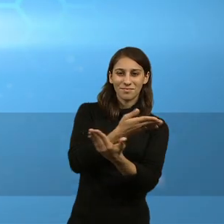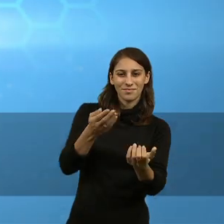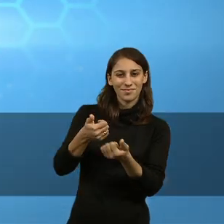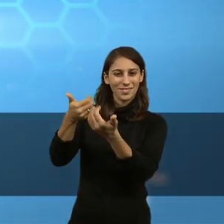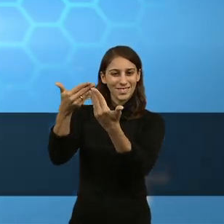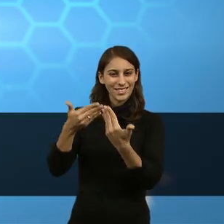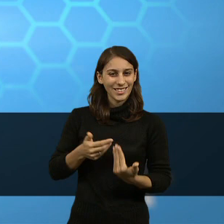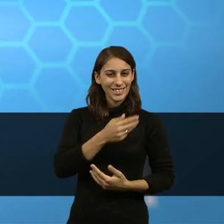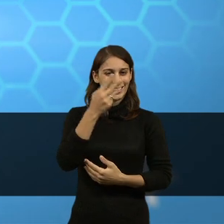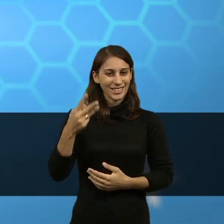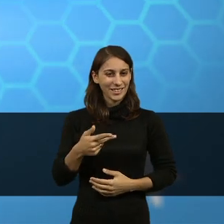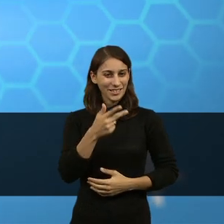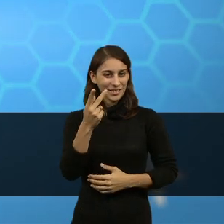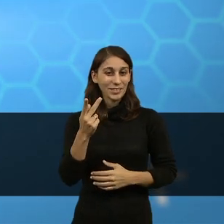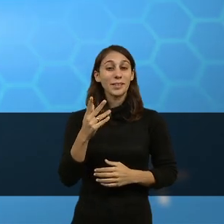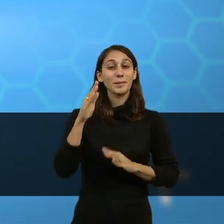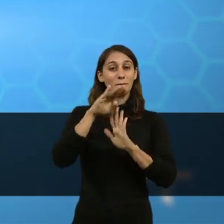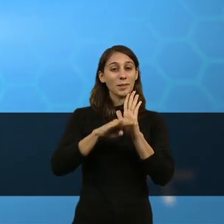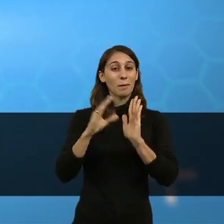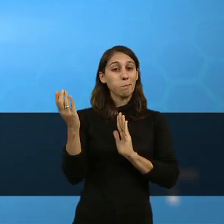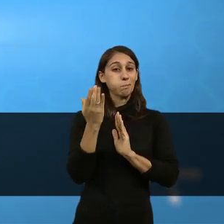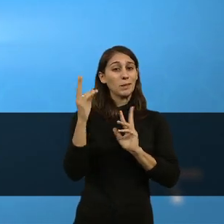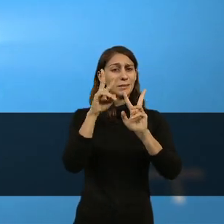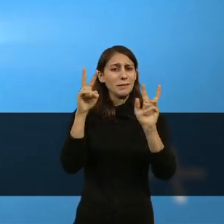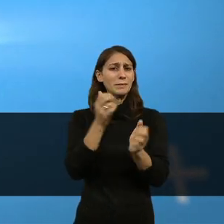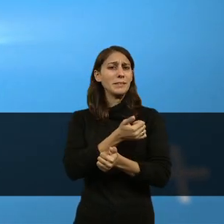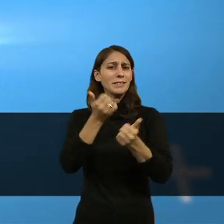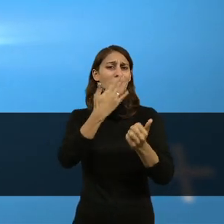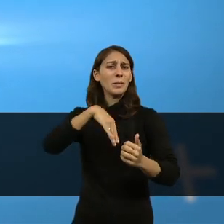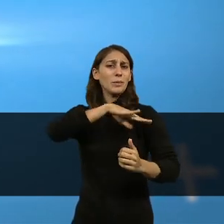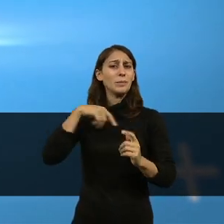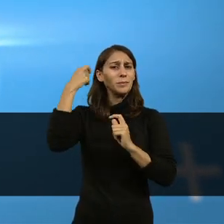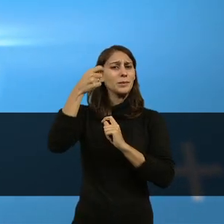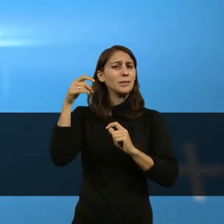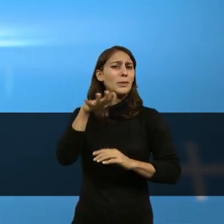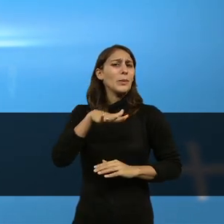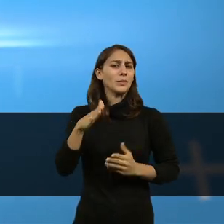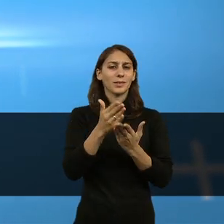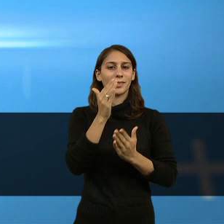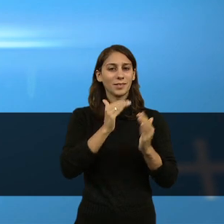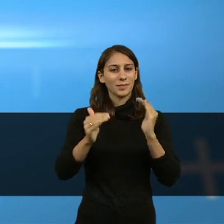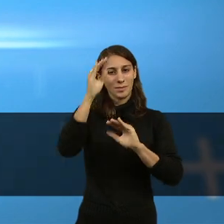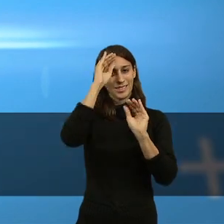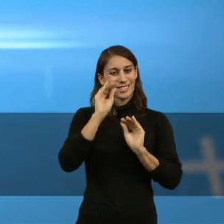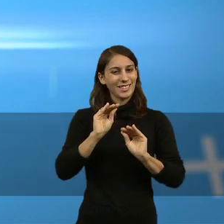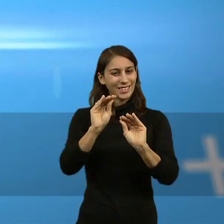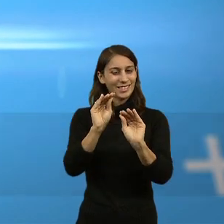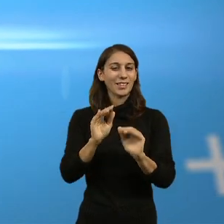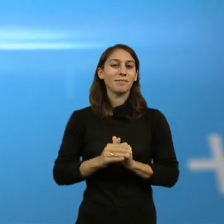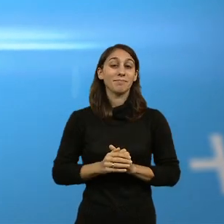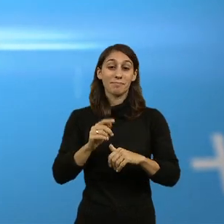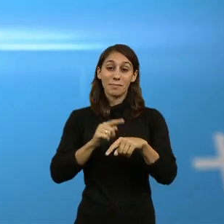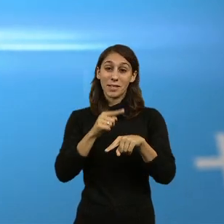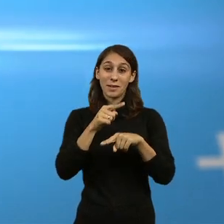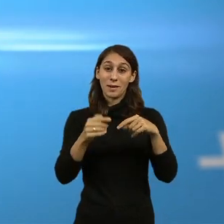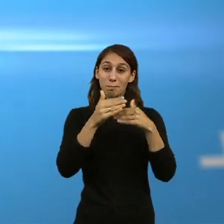Sejam bem-vindos à ESEC TV, um magazine cultural sobre a cidade de Coimbra produzido aqui, na Escola Superior de Educação. Durante a